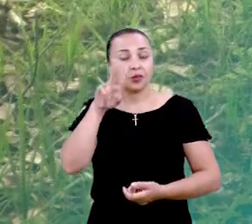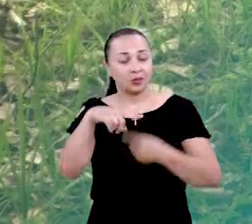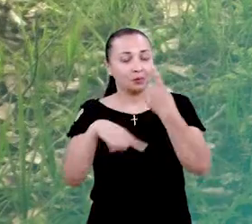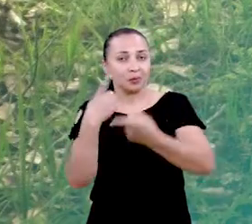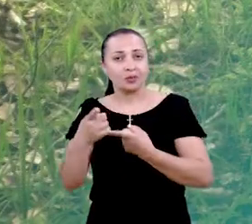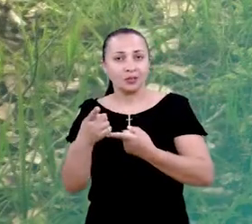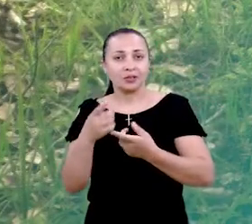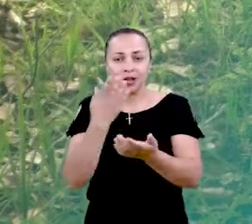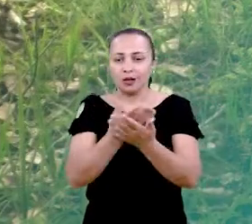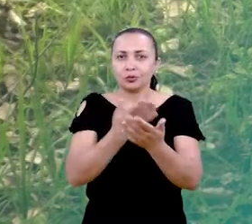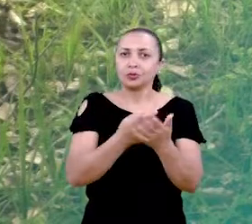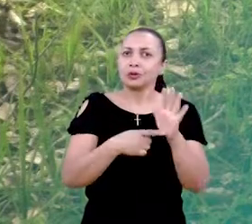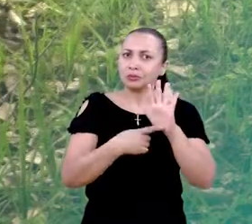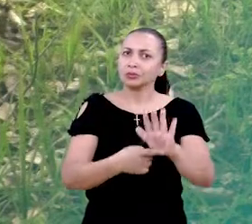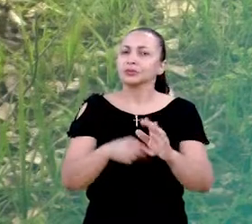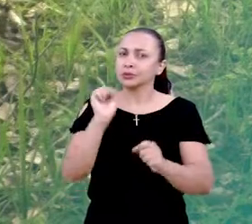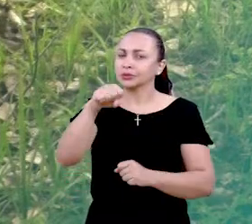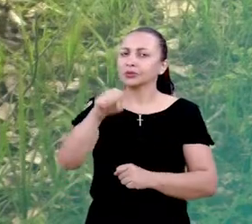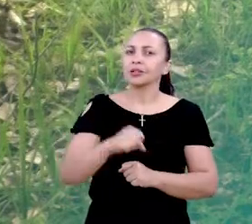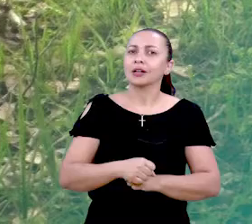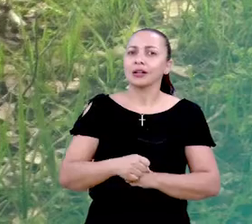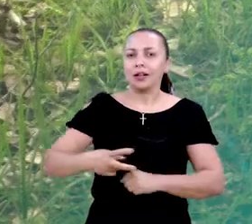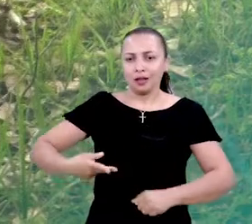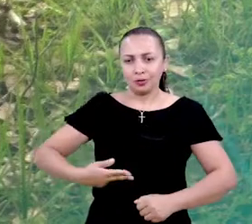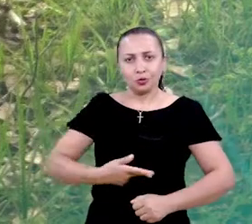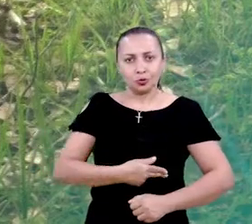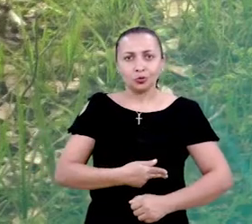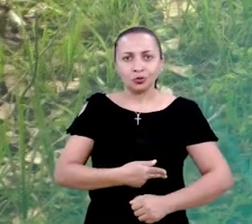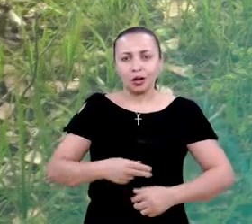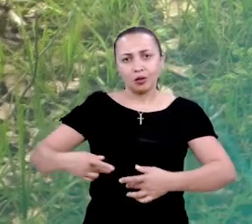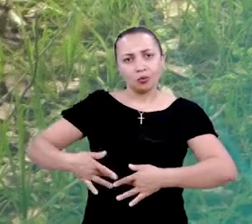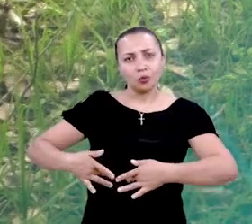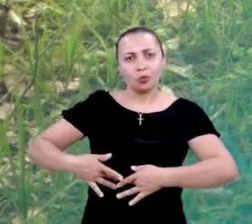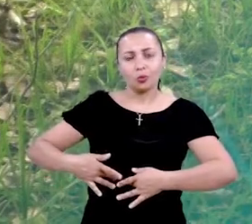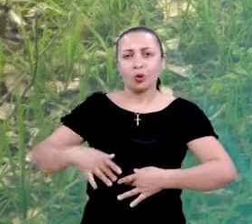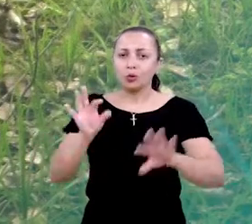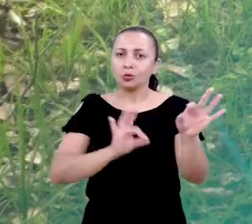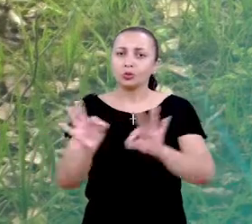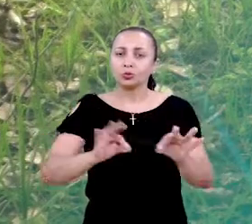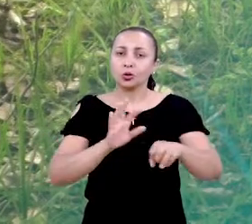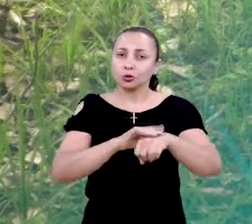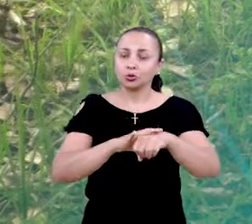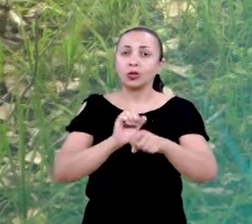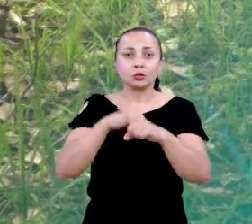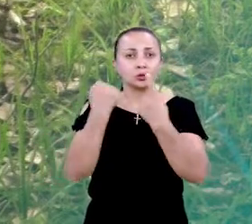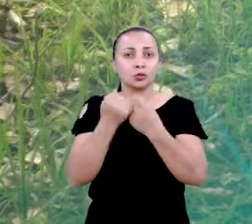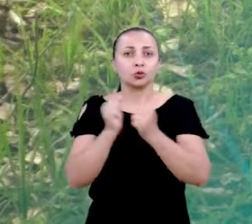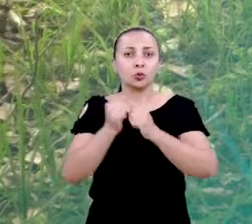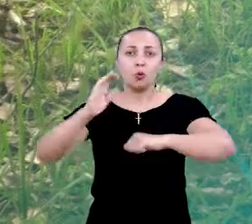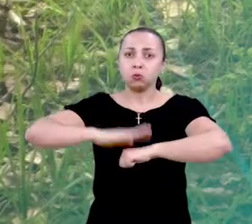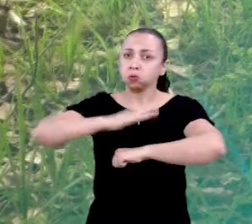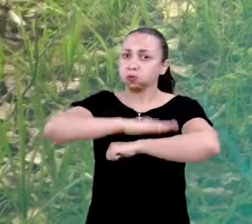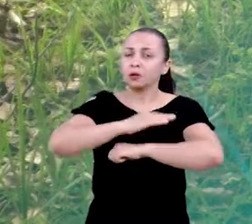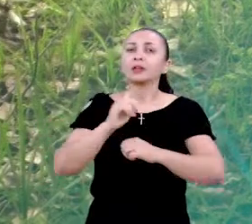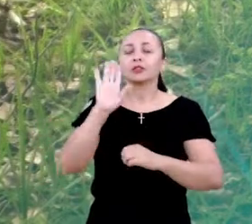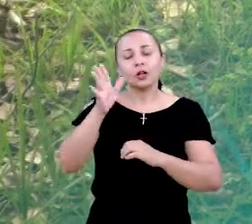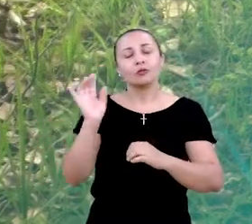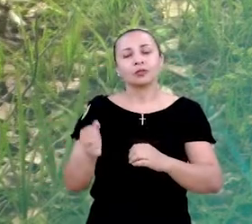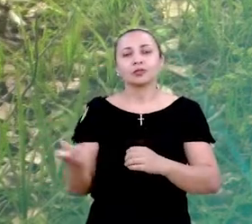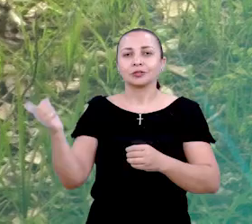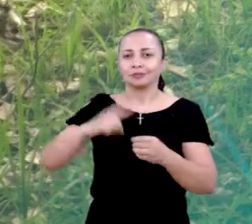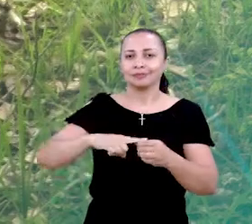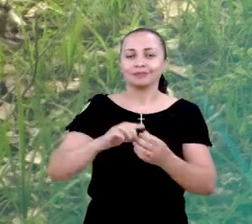E veja daqui a pouco, o estudo comprova a eficiência da cirurgia bariátrica no controle de doenças associadas à